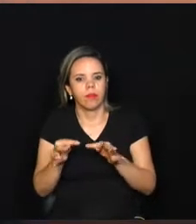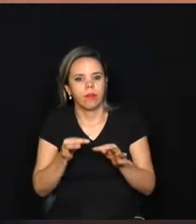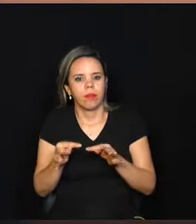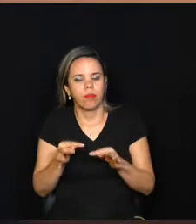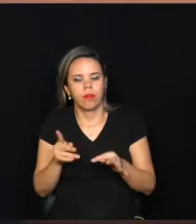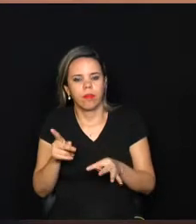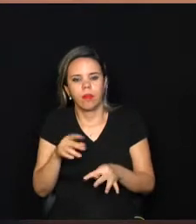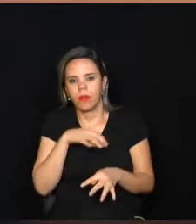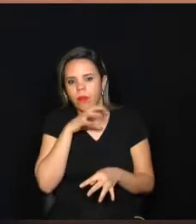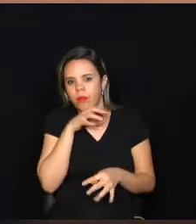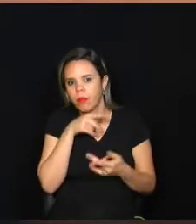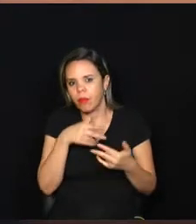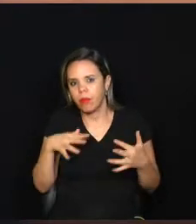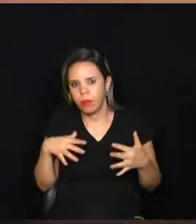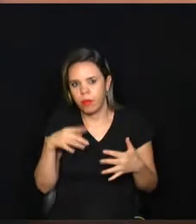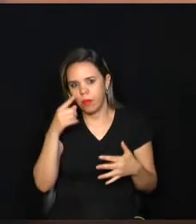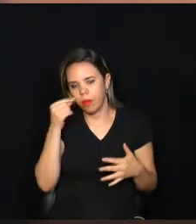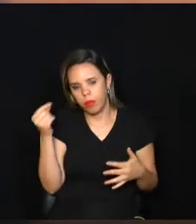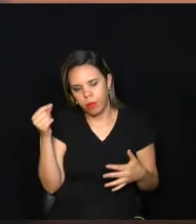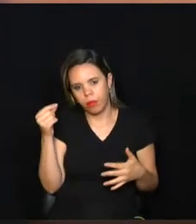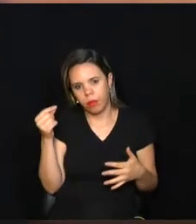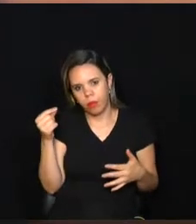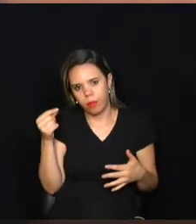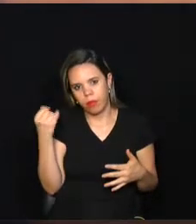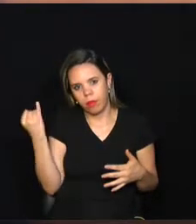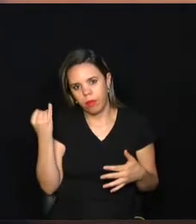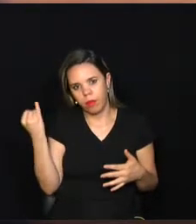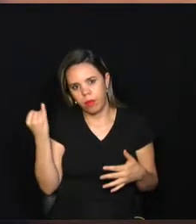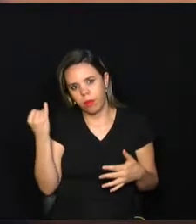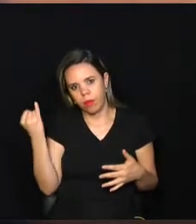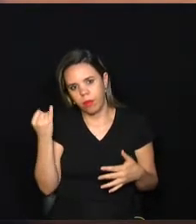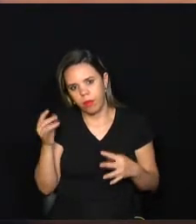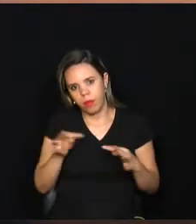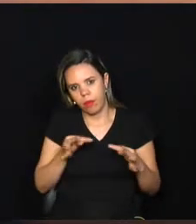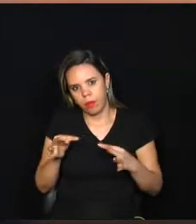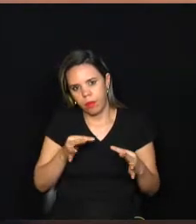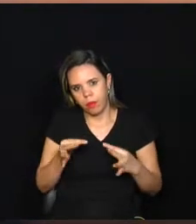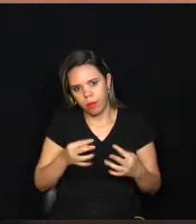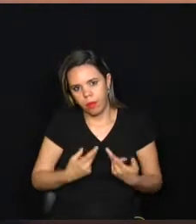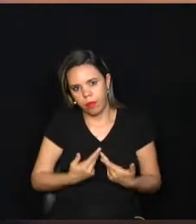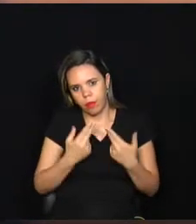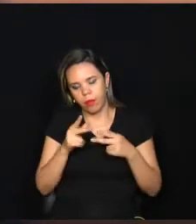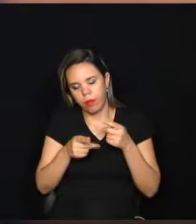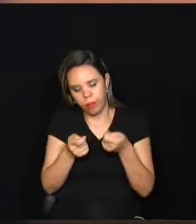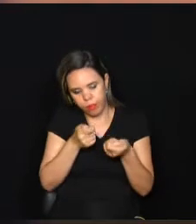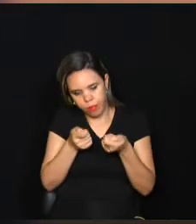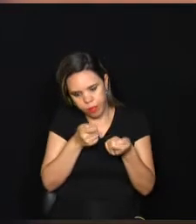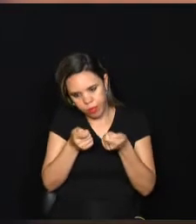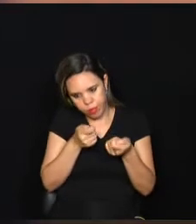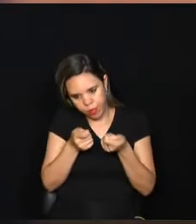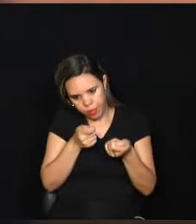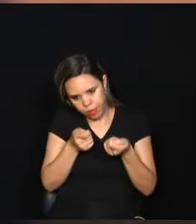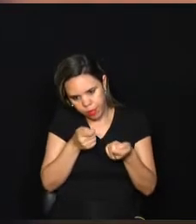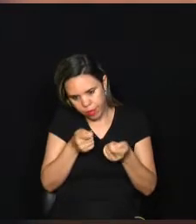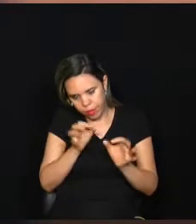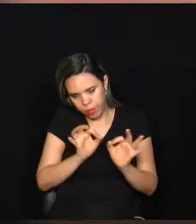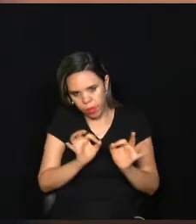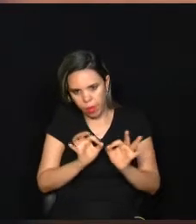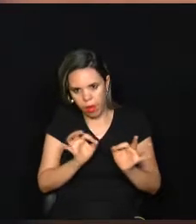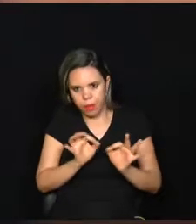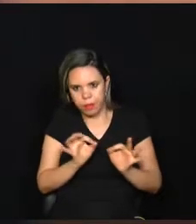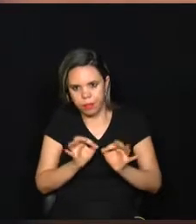pets como para os gatos. É de extrema importância a castração para manter aí a população em ordem, né,